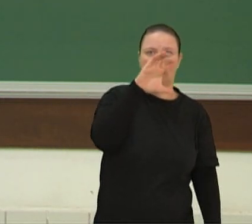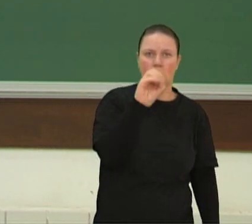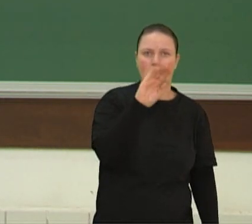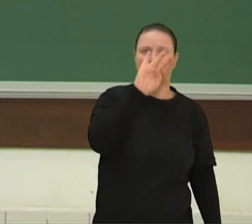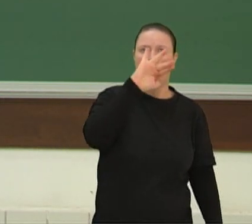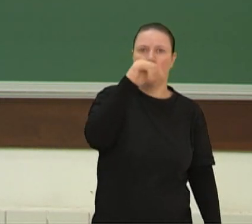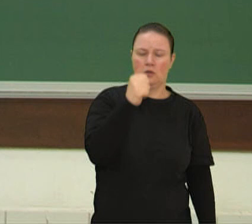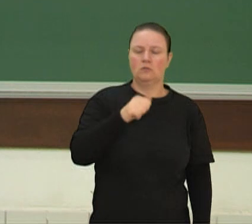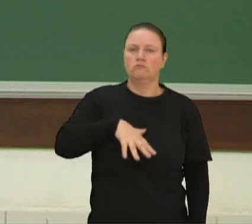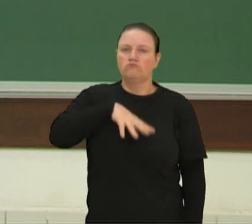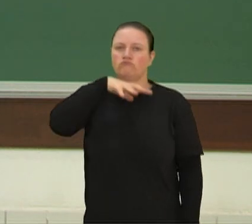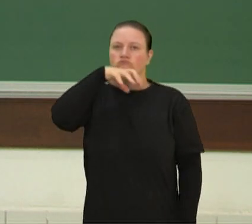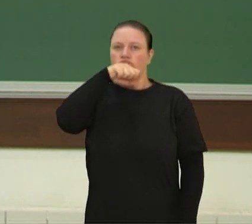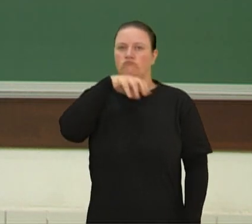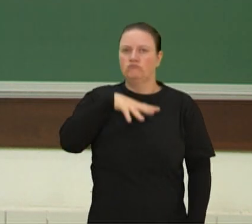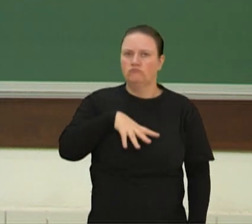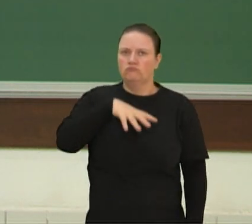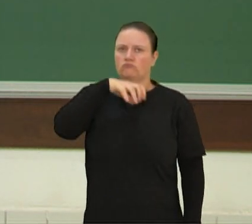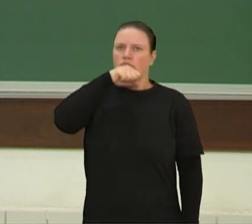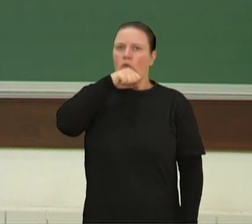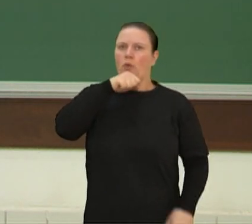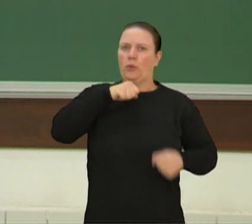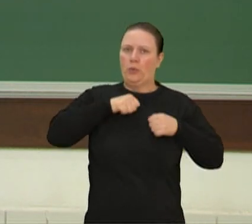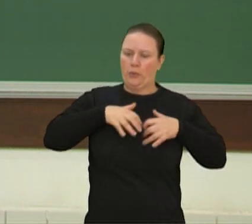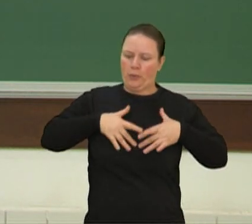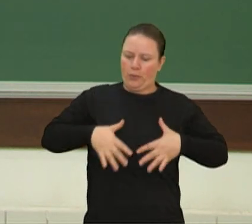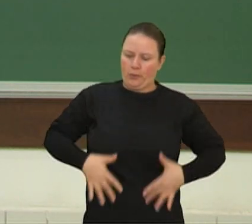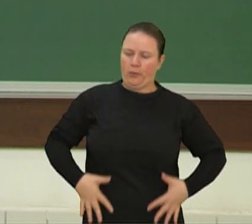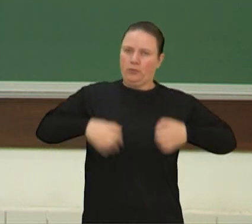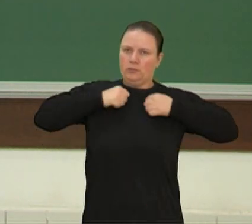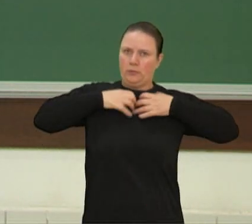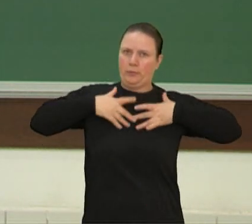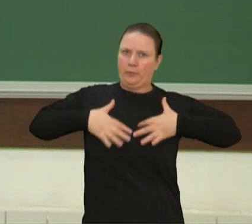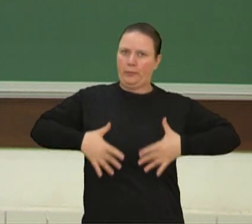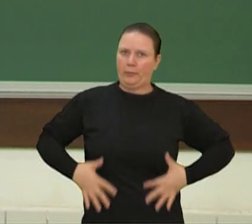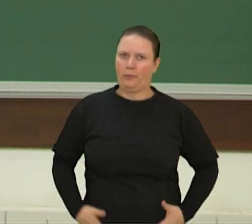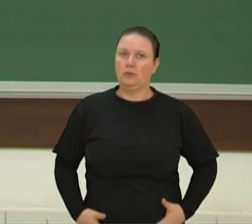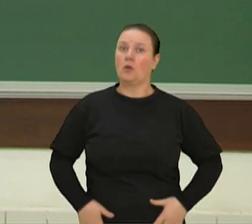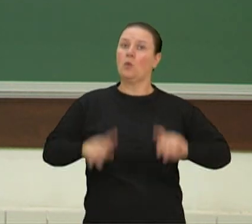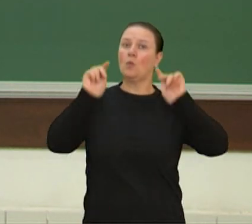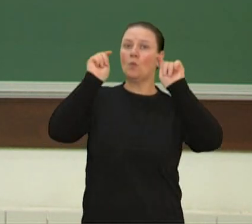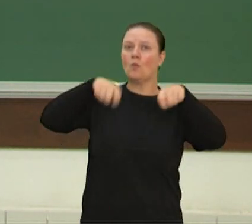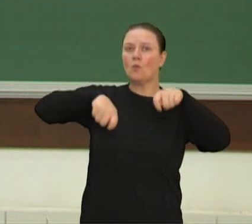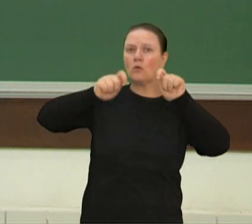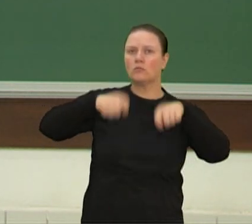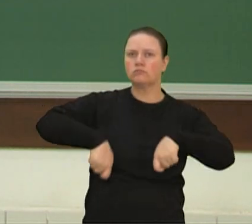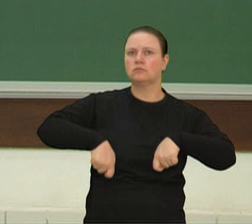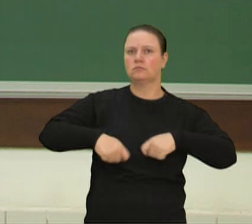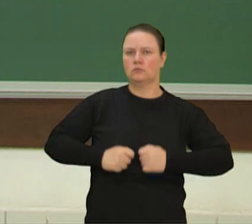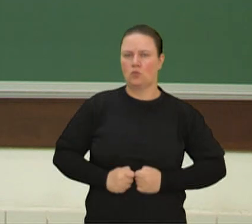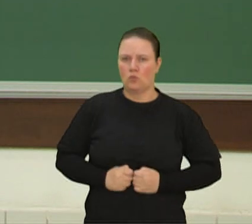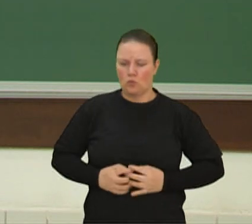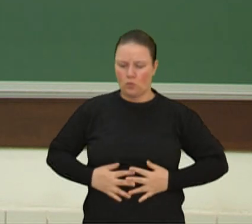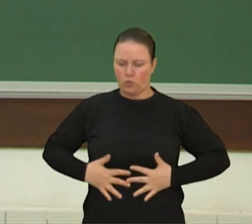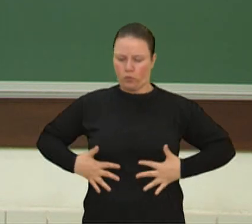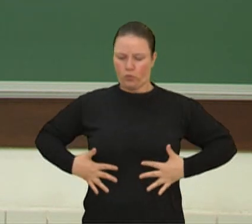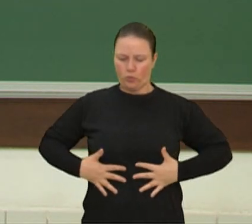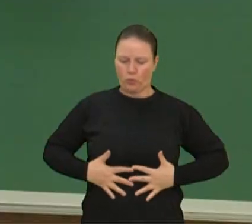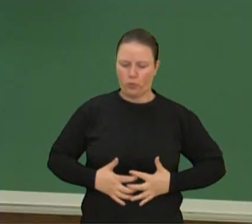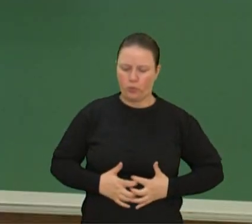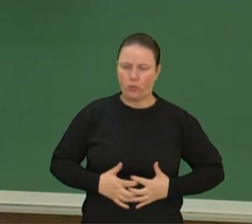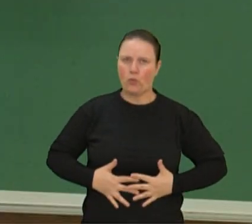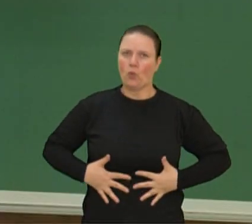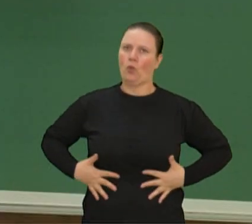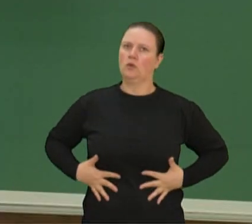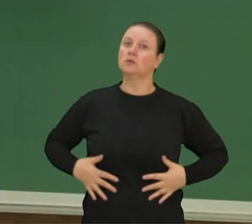do oxigênio no metabolismo, na liberação e na produção de energia para a possibilidade da contração muscular. Quando